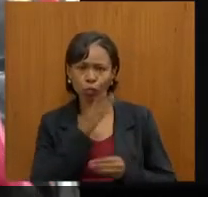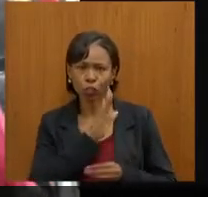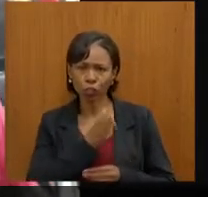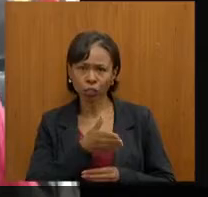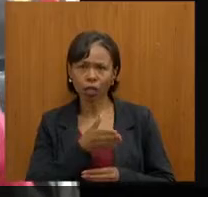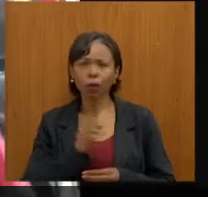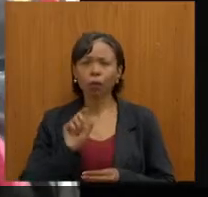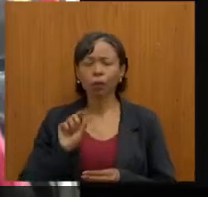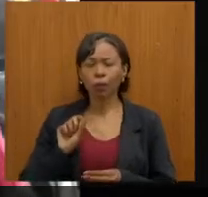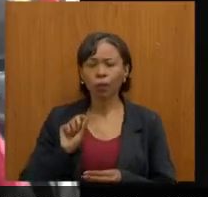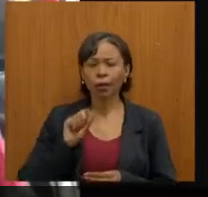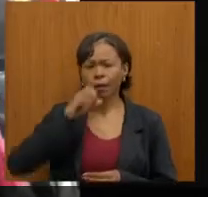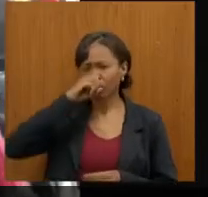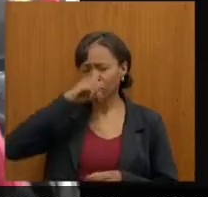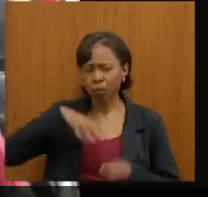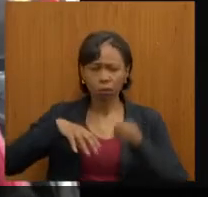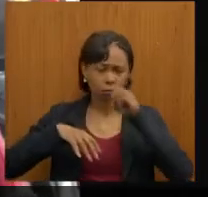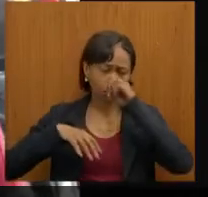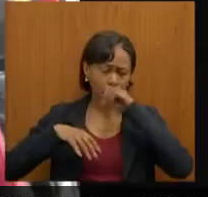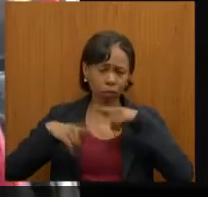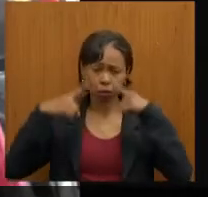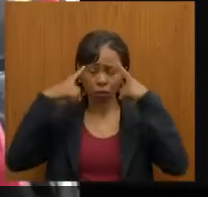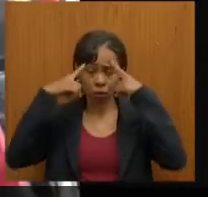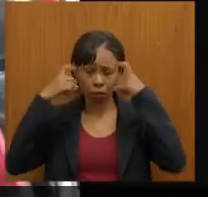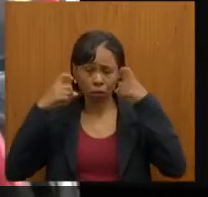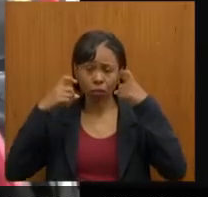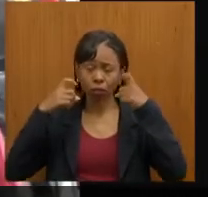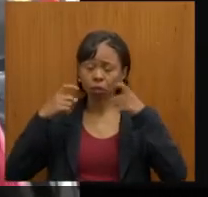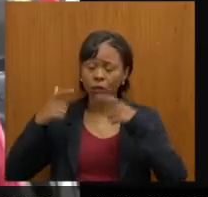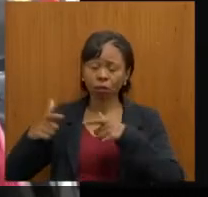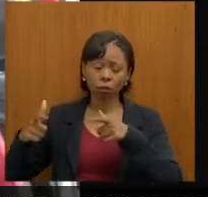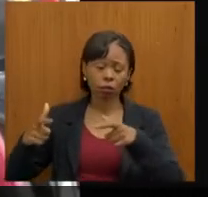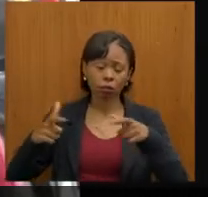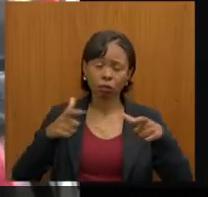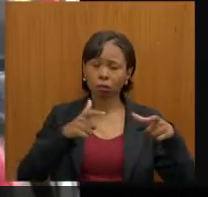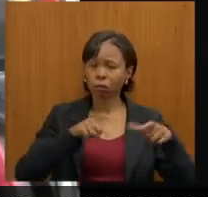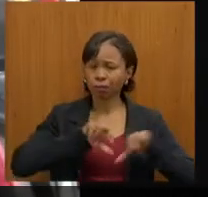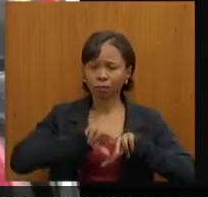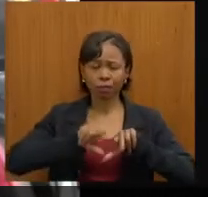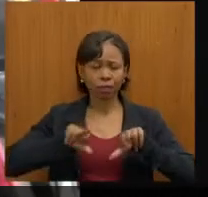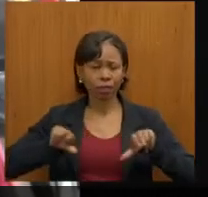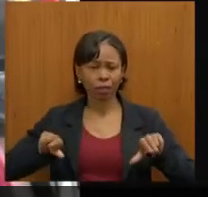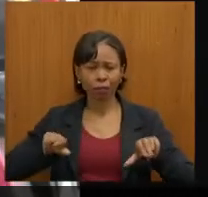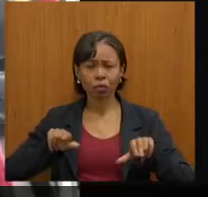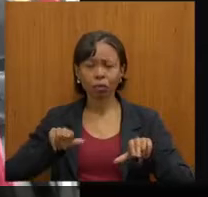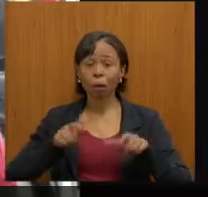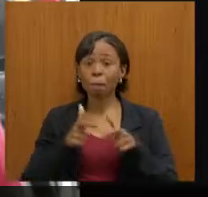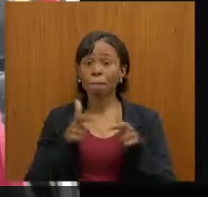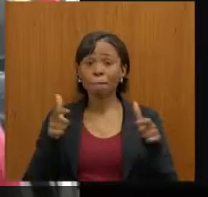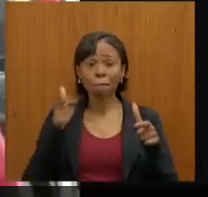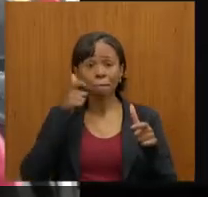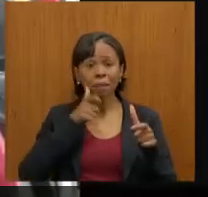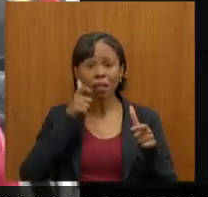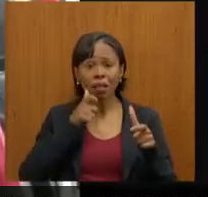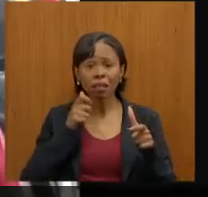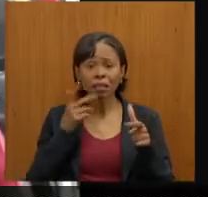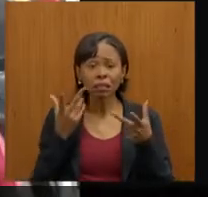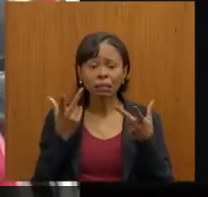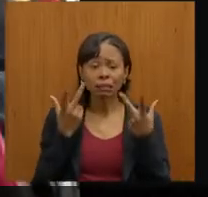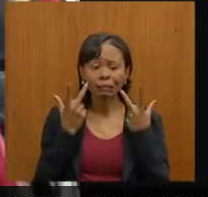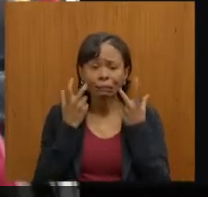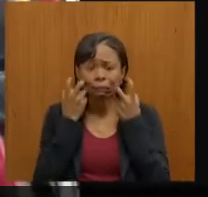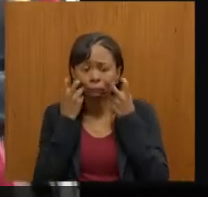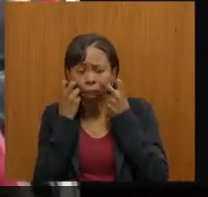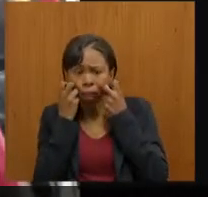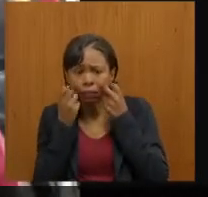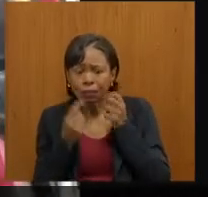existe em grande parte a maioria das mulheres ainda se sentem intimidados para denunciar e nós